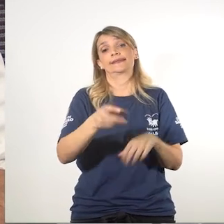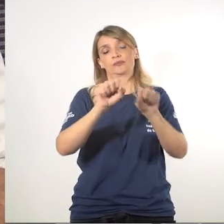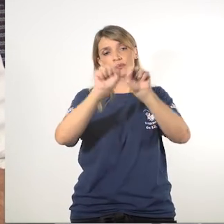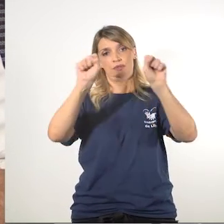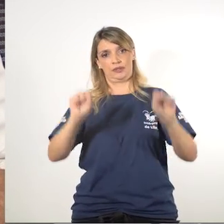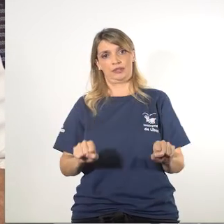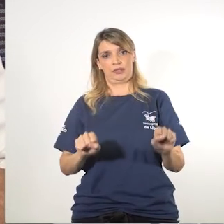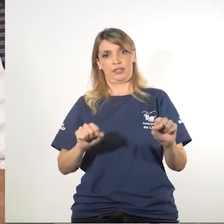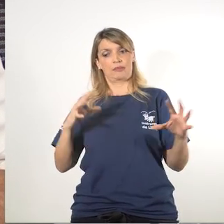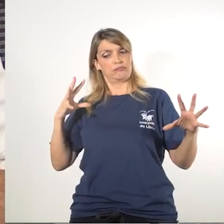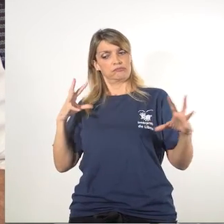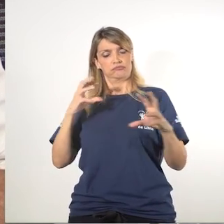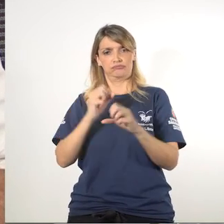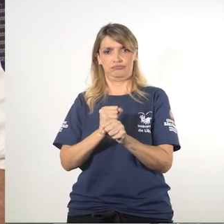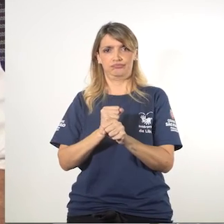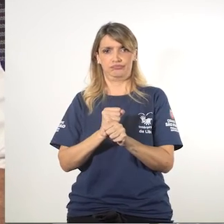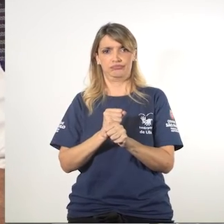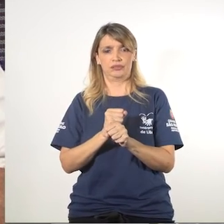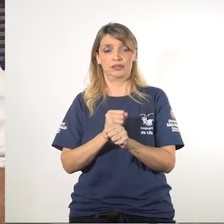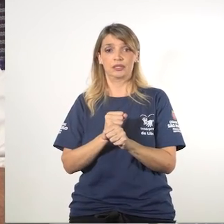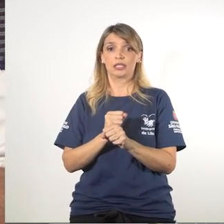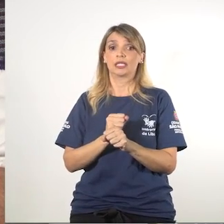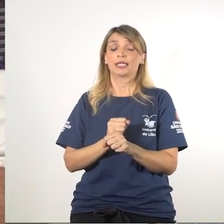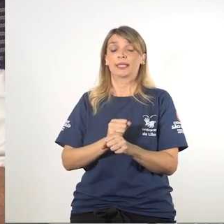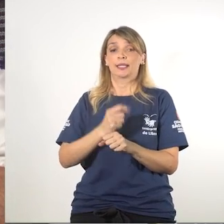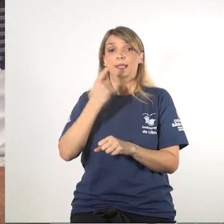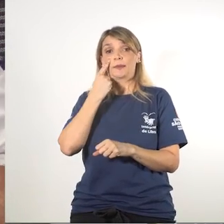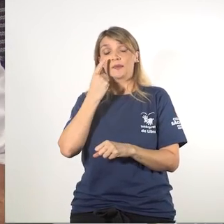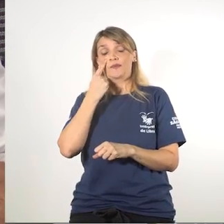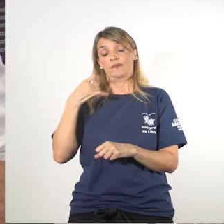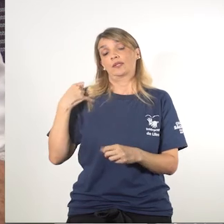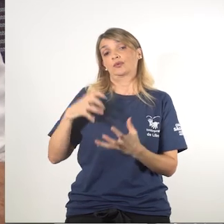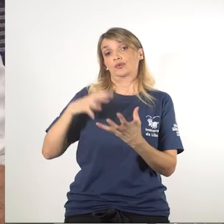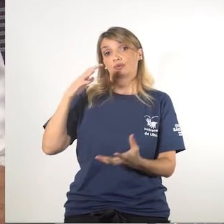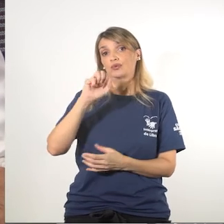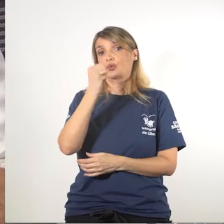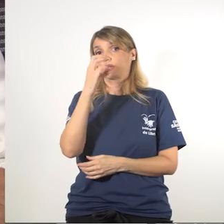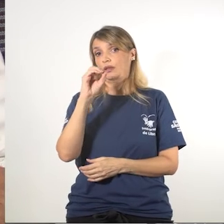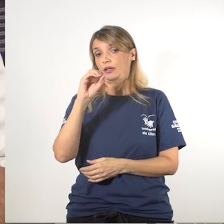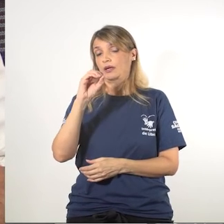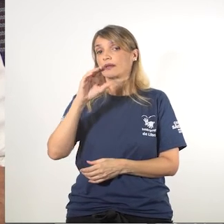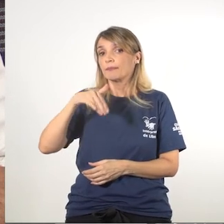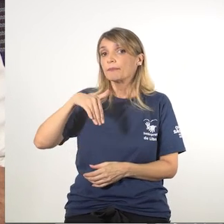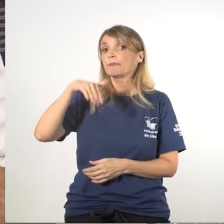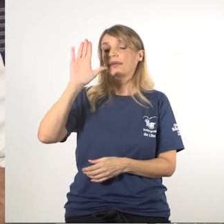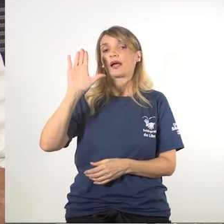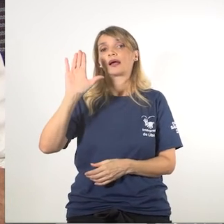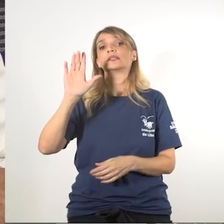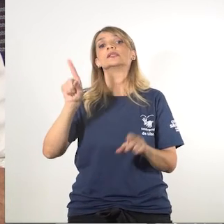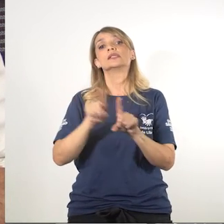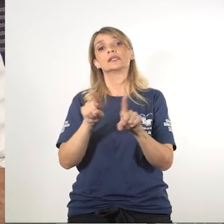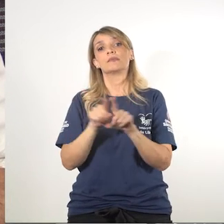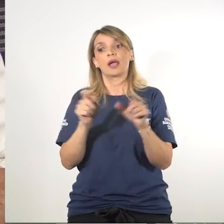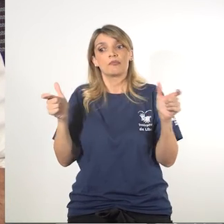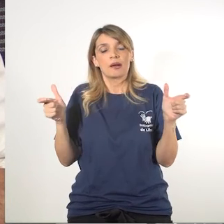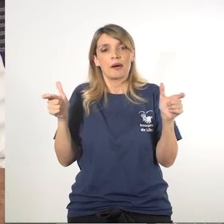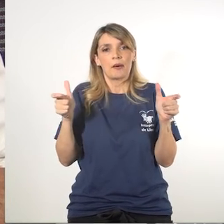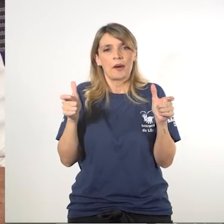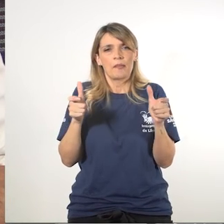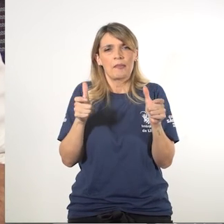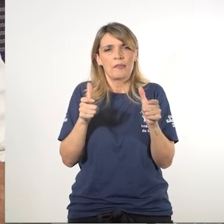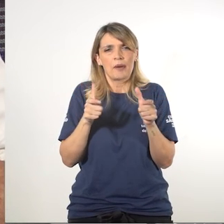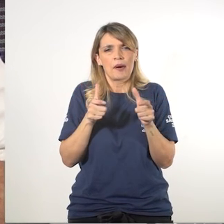sistemas do impacto da vacinação nos idosos acima de 80 anos e também na redução de licenças por